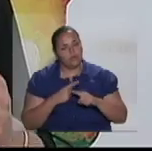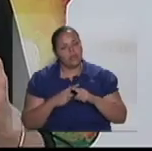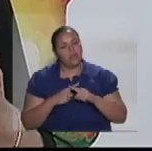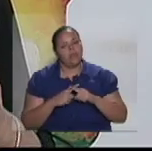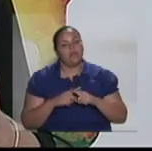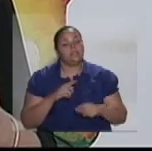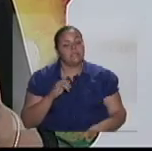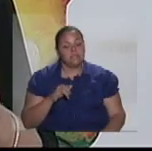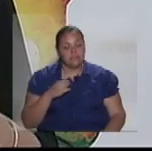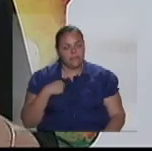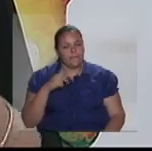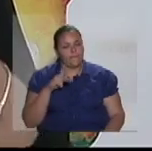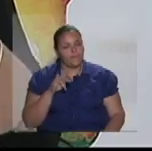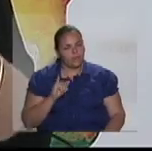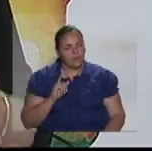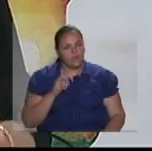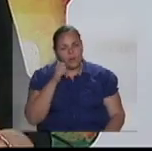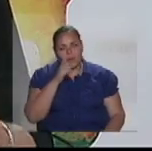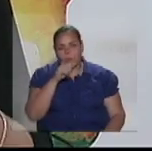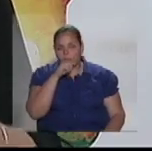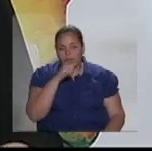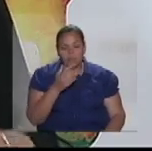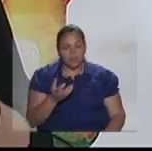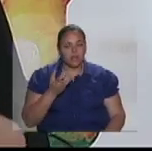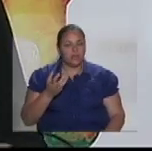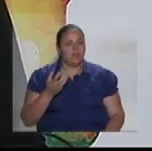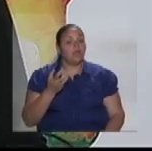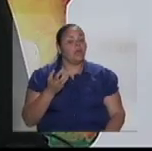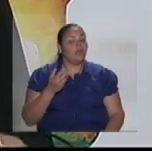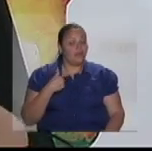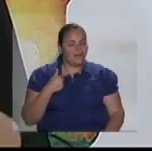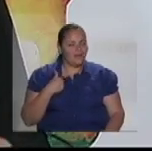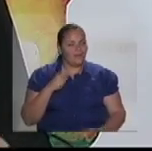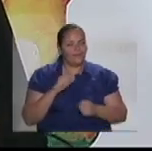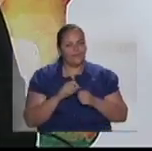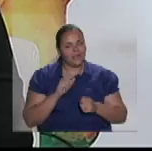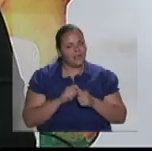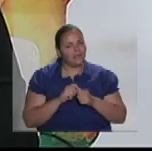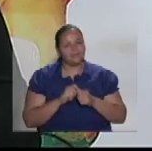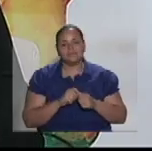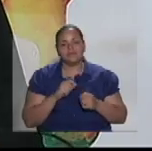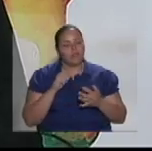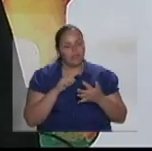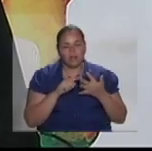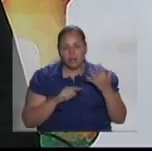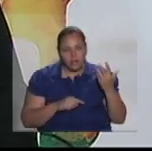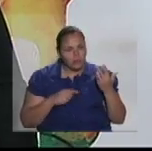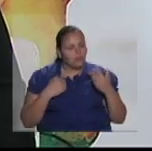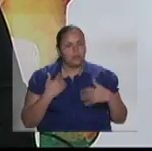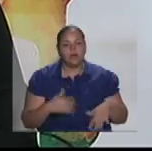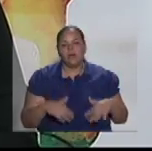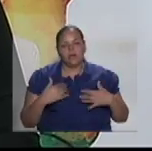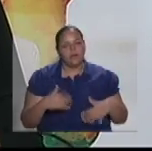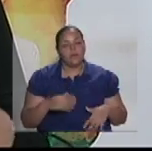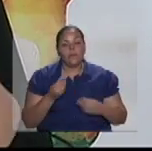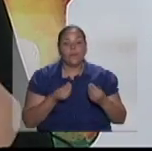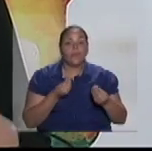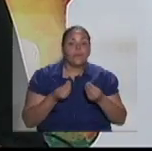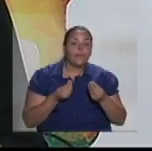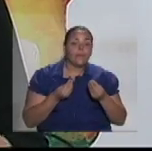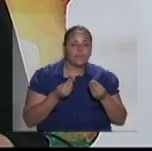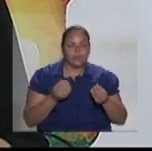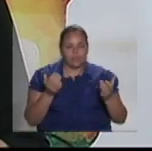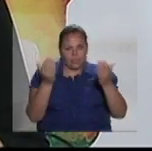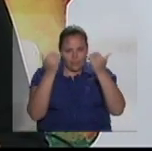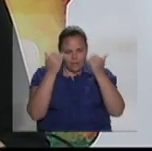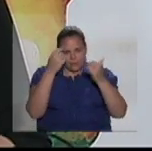quê? Porque se o meu pai e a minha mãe querem que eu faça tal coisa, tal coisa, tal coisa, olha só como